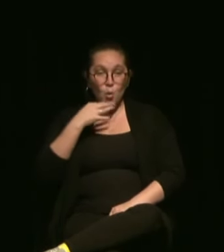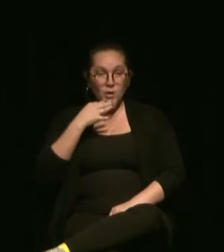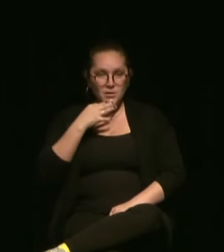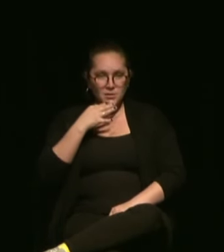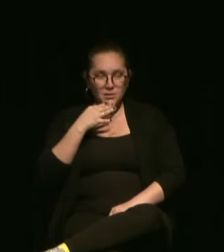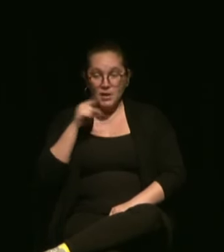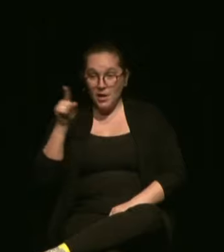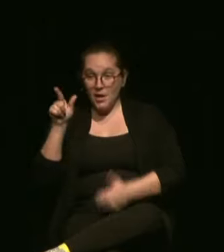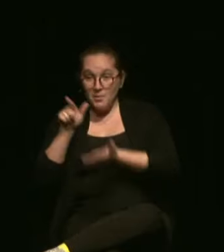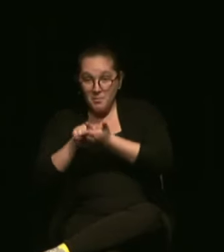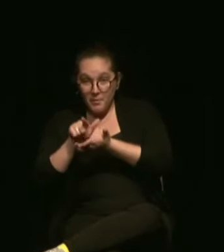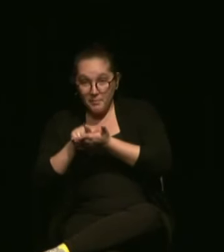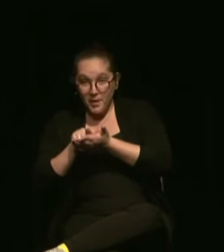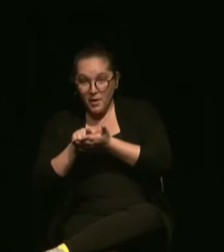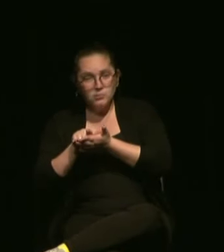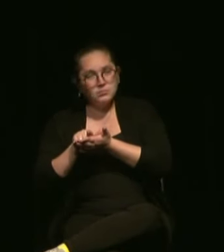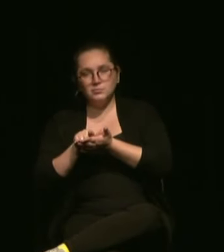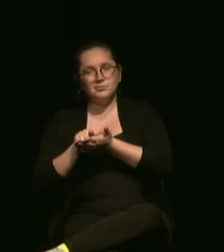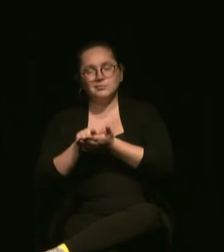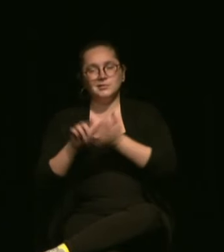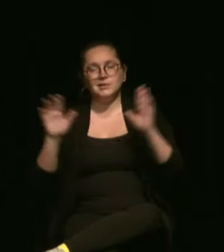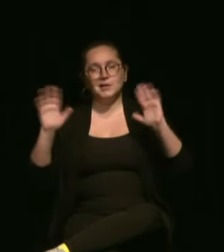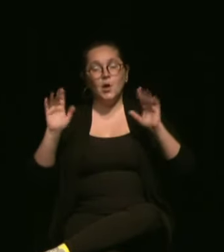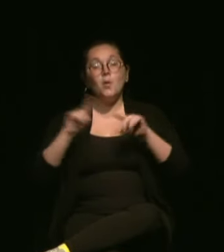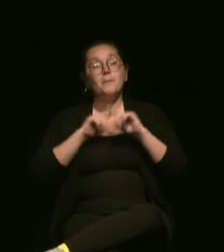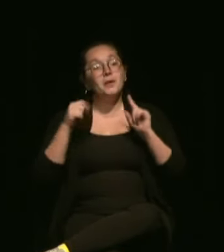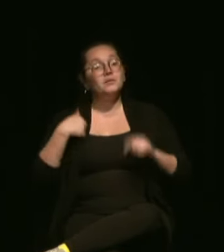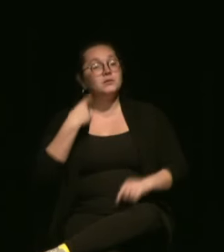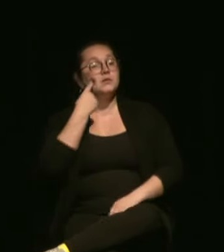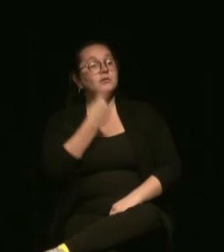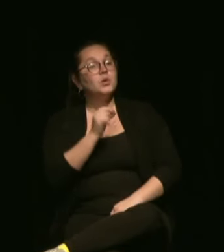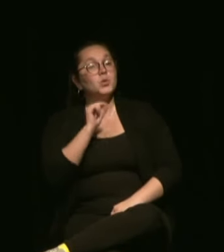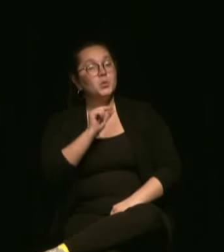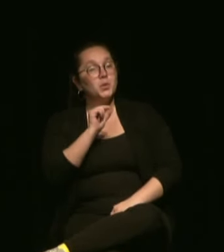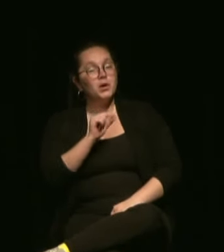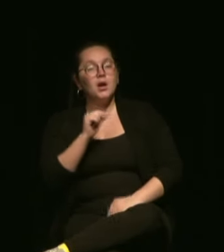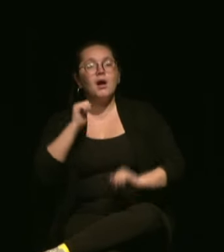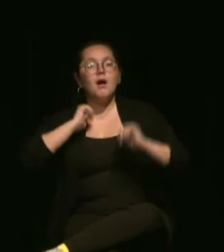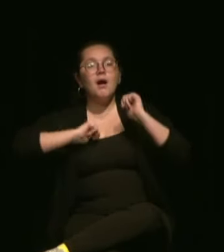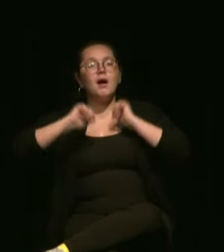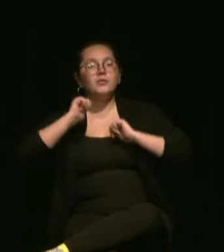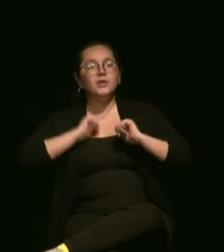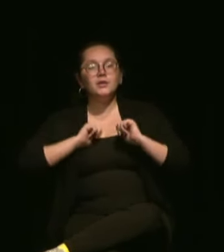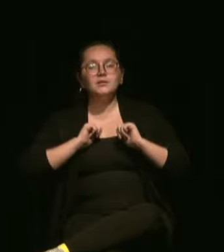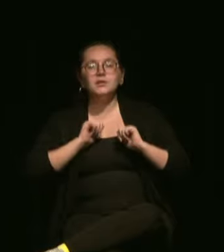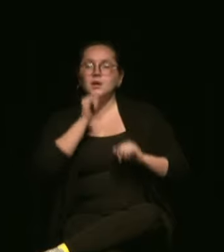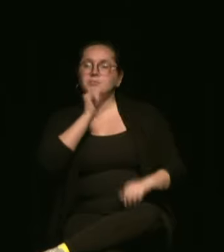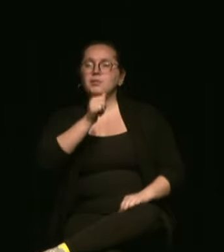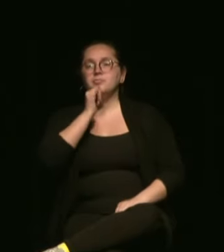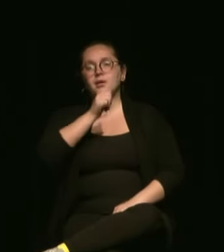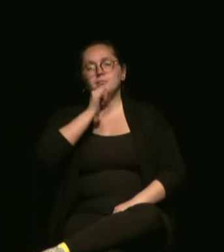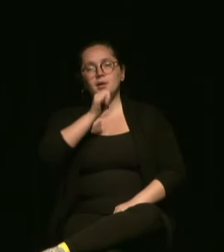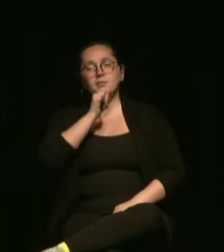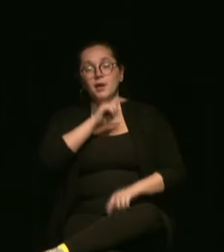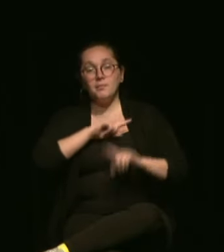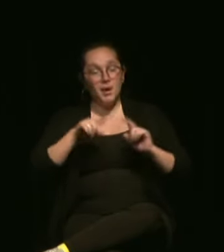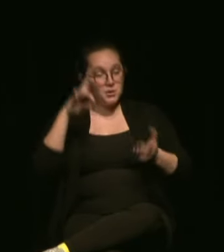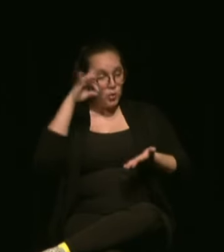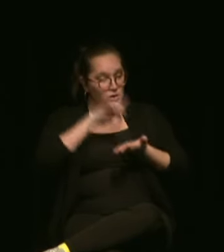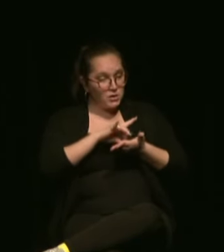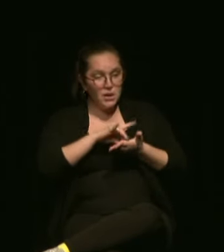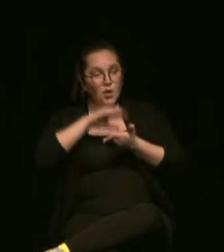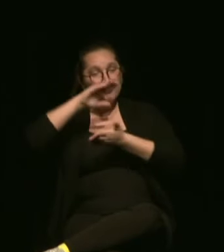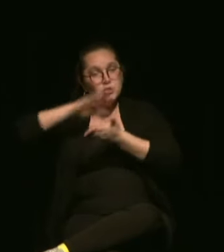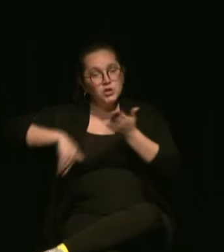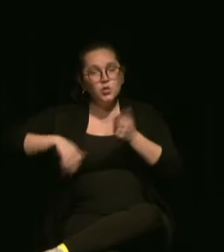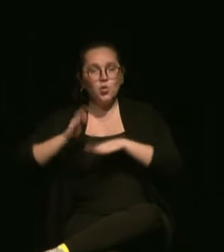da pessoa que, de fato, é dona da história. E mais, às vezes você só tem atriz desconhecida contando uma história cujo original não está no filme. Então você